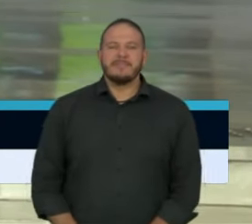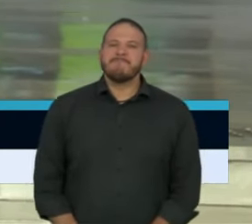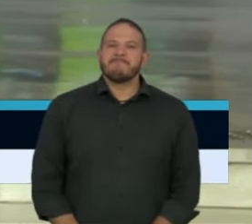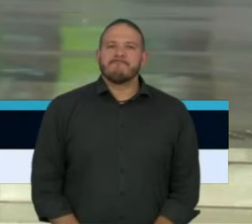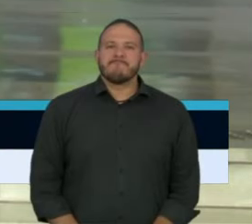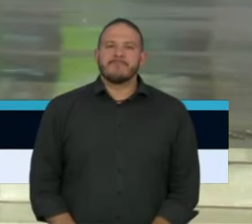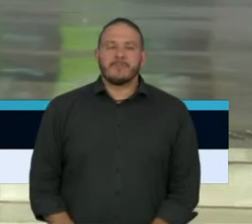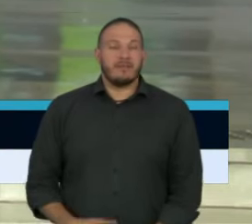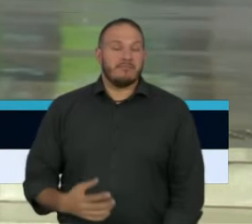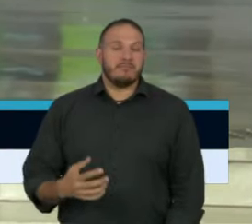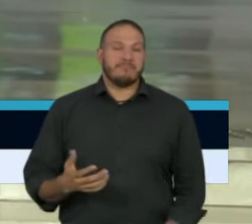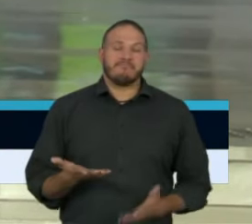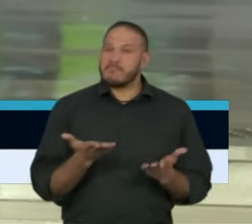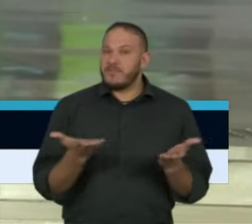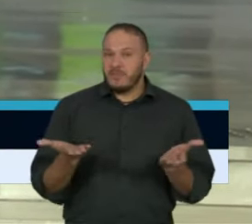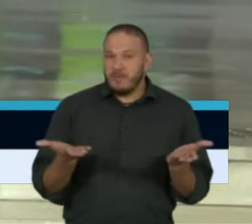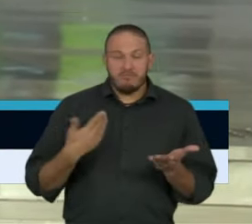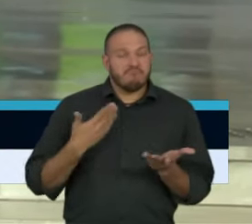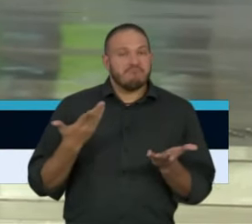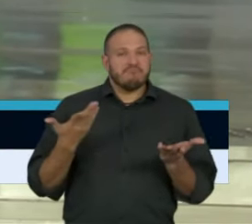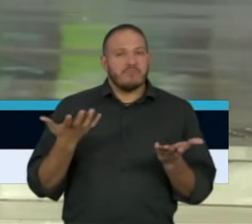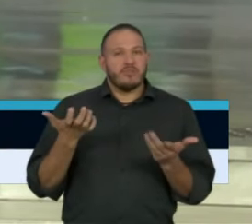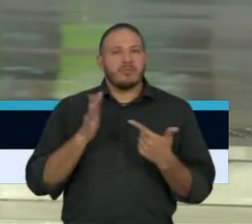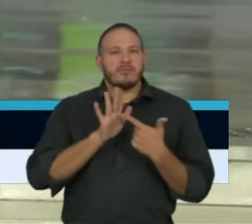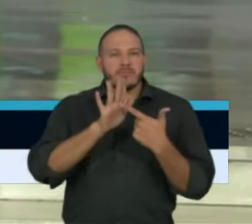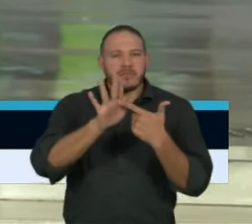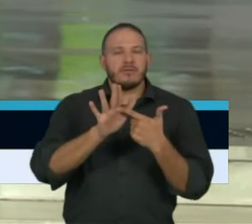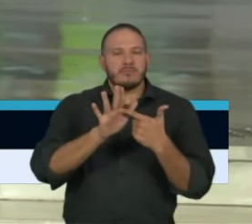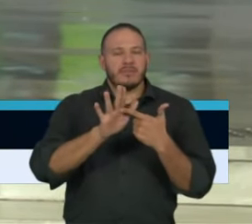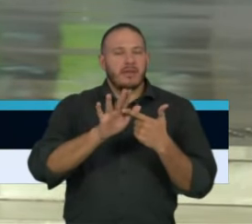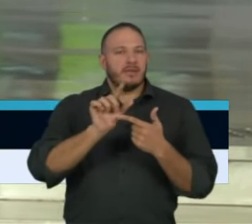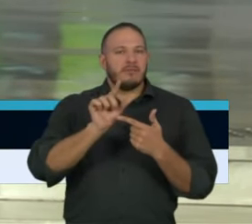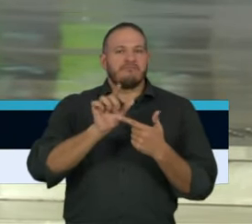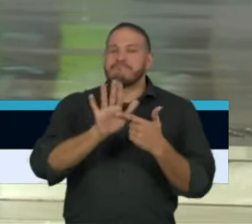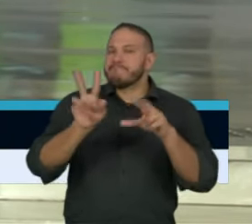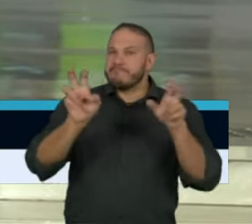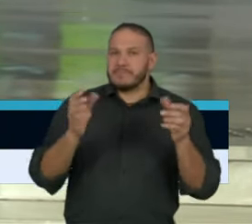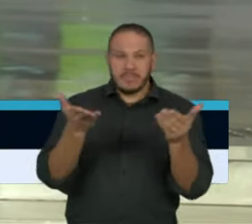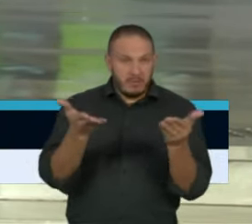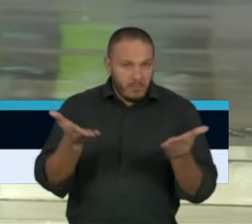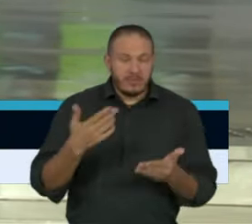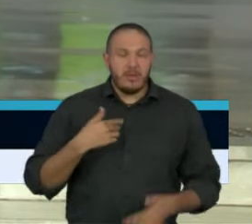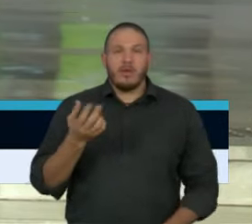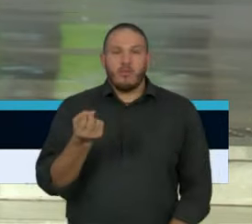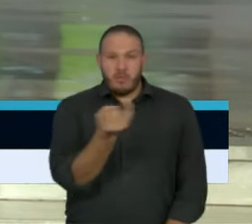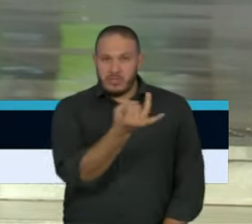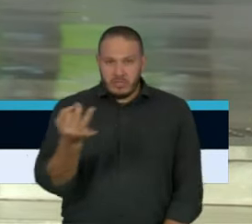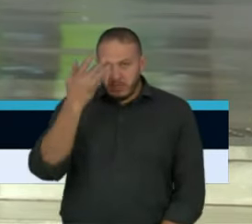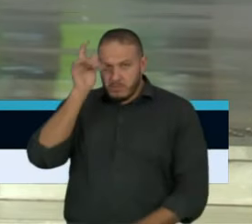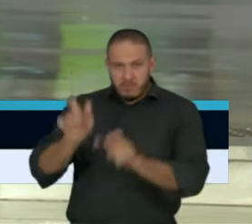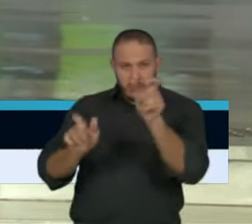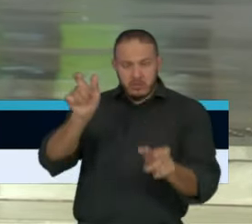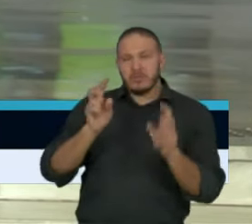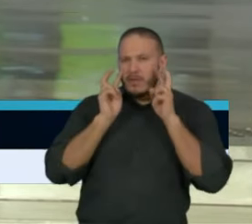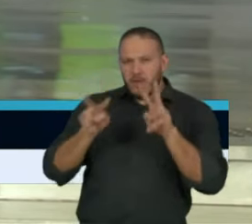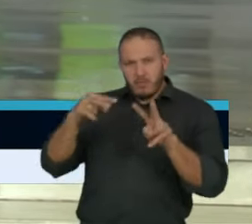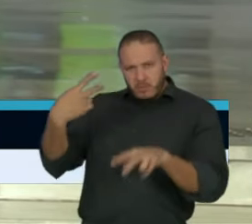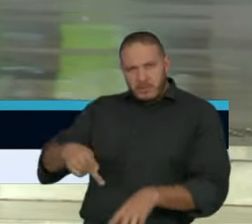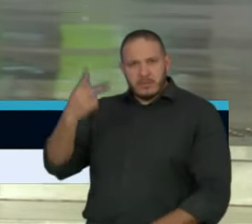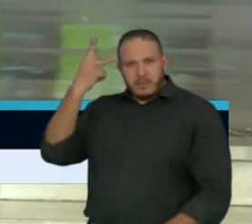Nesse sentido, eu gostaria de destacar essa questão. O número de casos que vocês viram, tanto em São Paulo